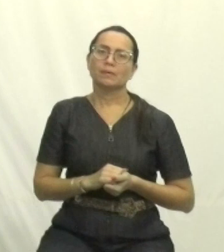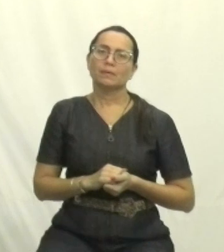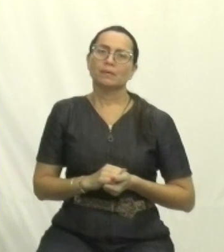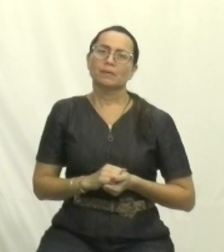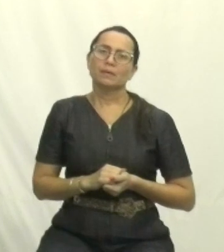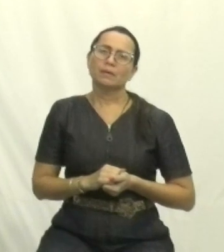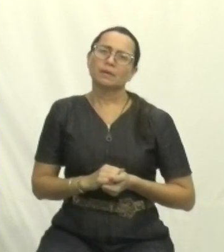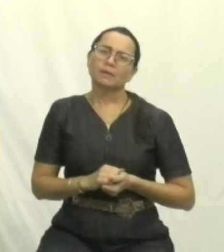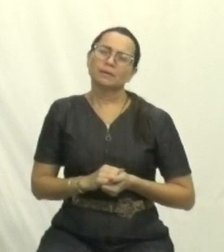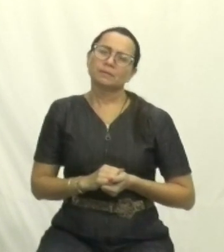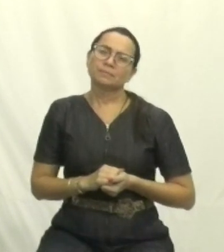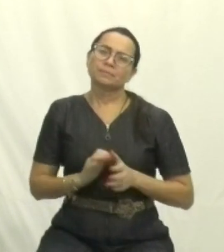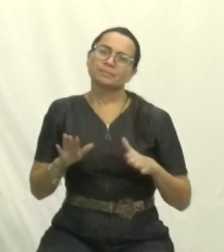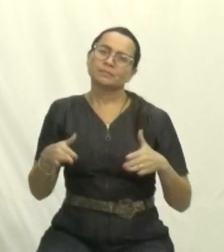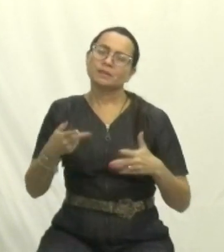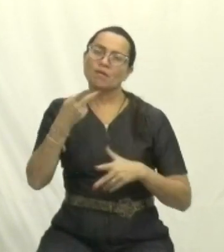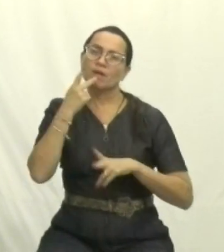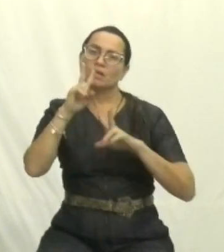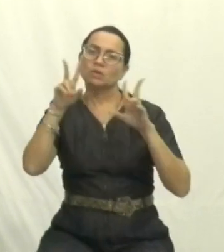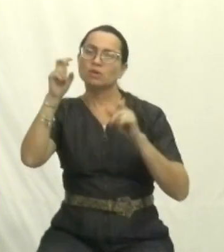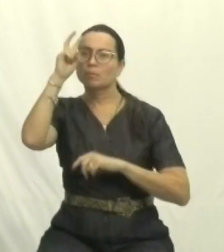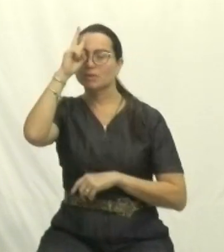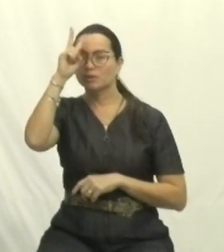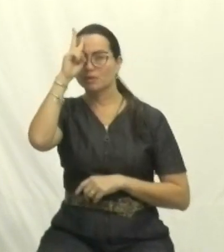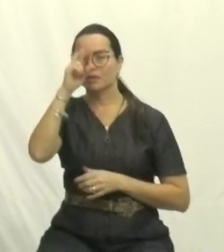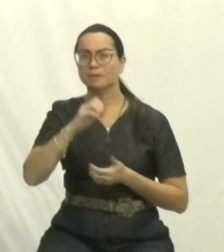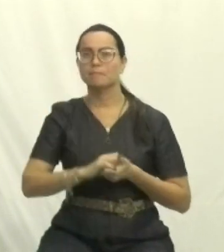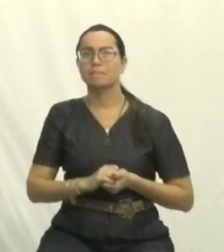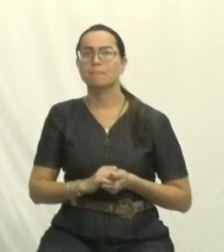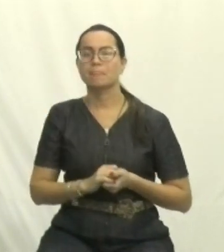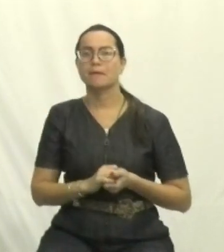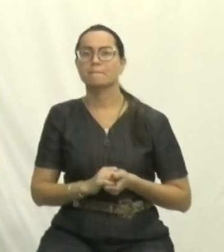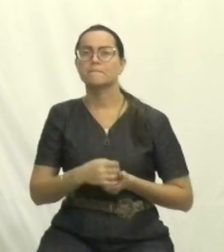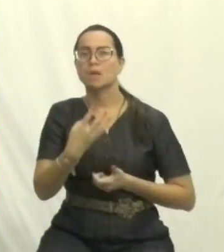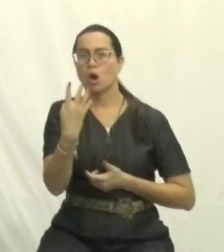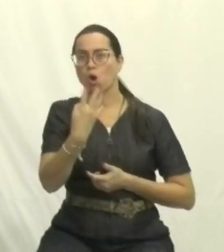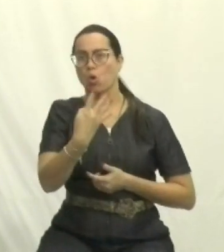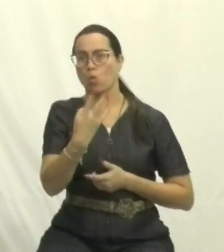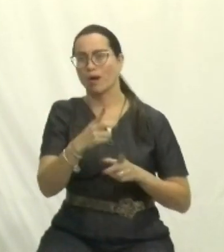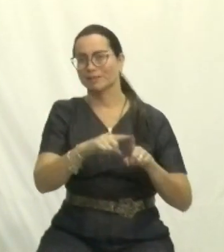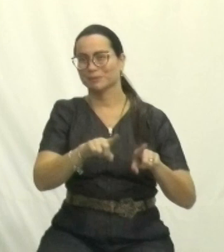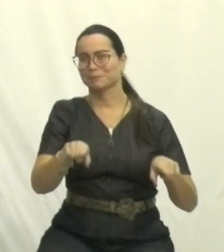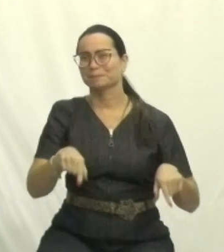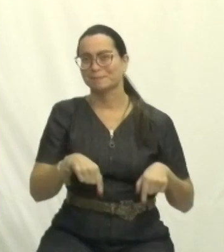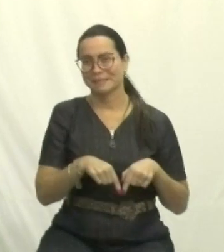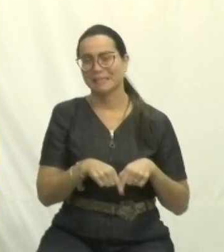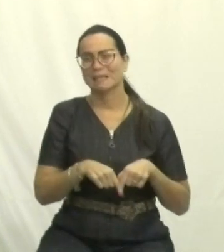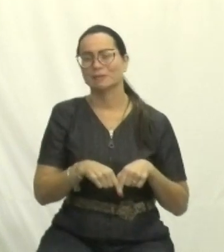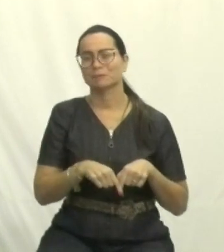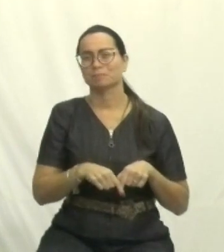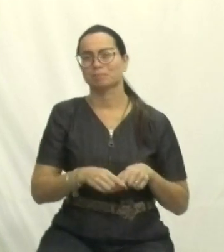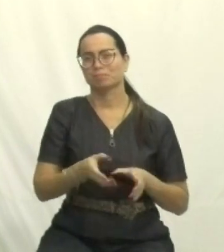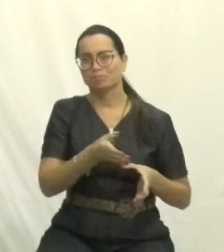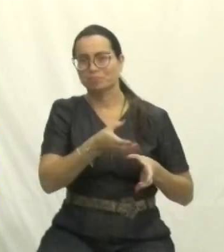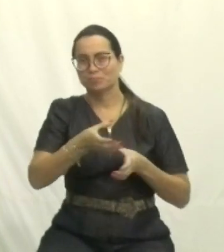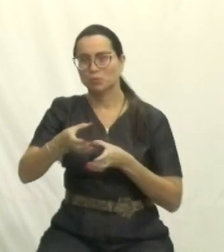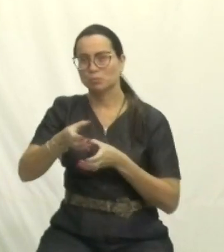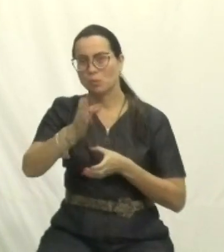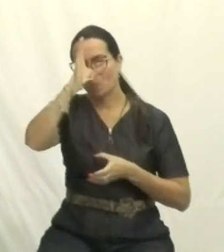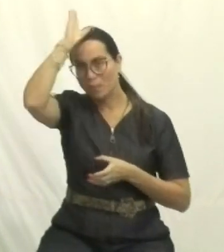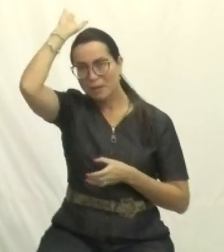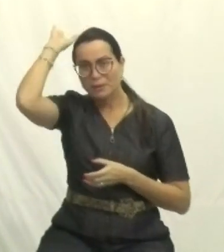Então, falando um pouquinho de história, né? O 4º Batalhão de Bombeiros Militar, ele está instalado aqui em Criciúma desde